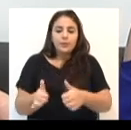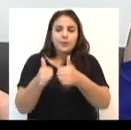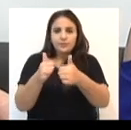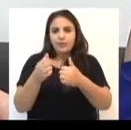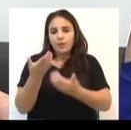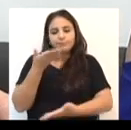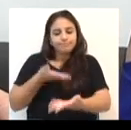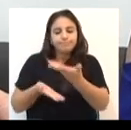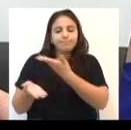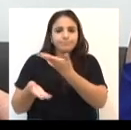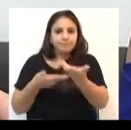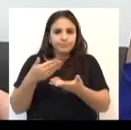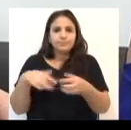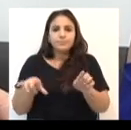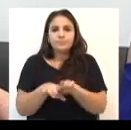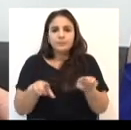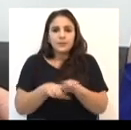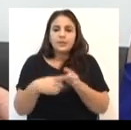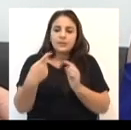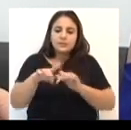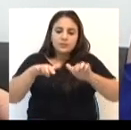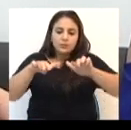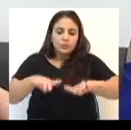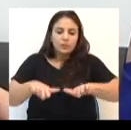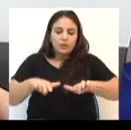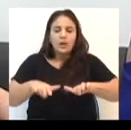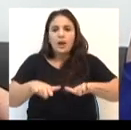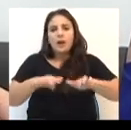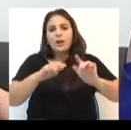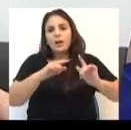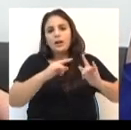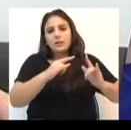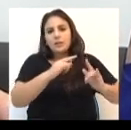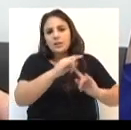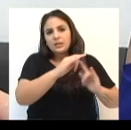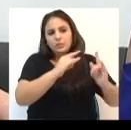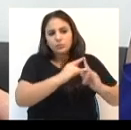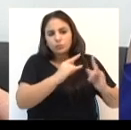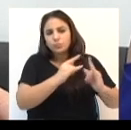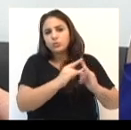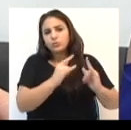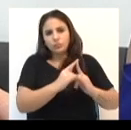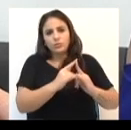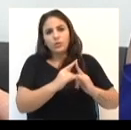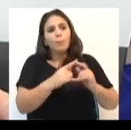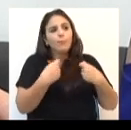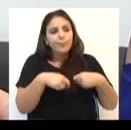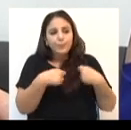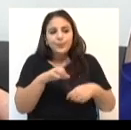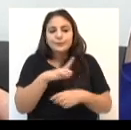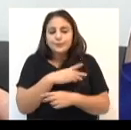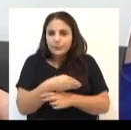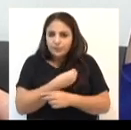o atendimento. Esses nossos espaços, as fundações, precisam